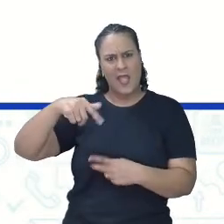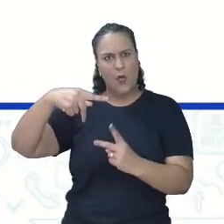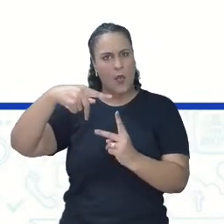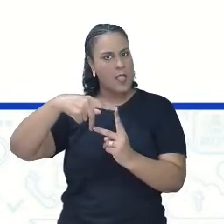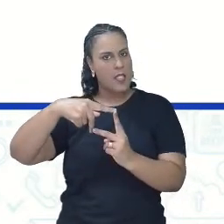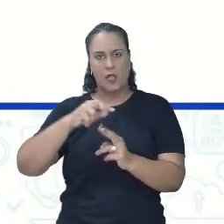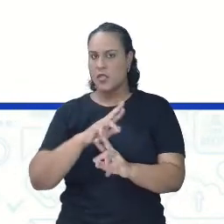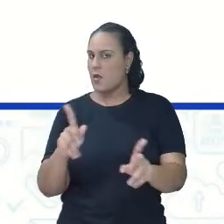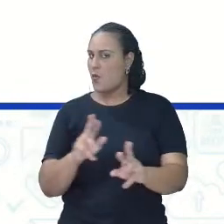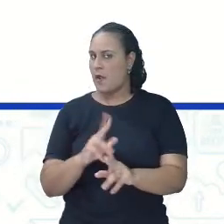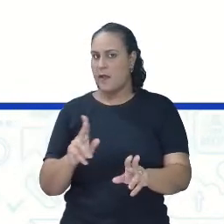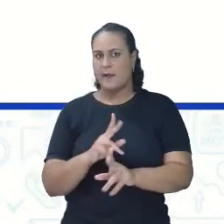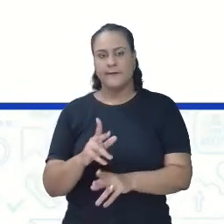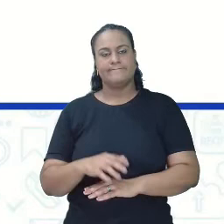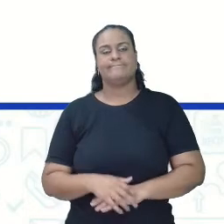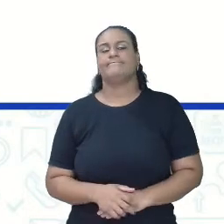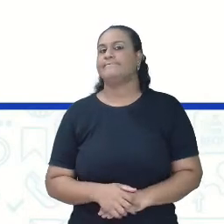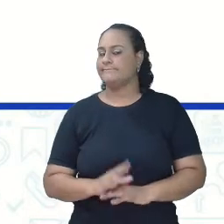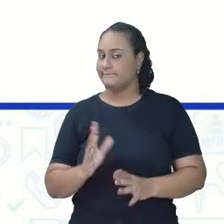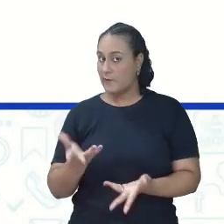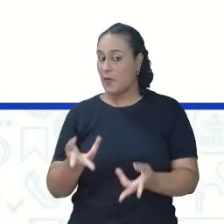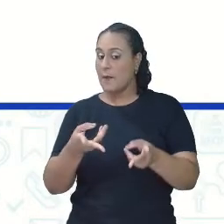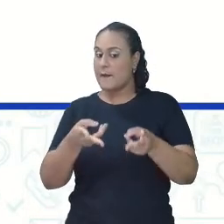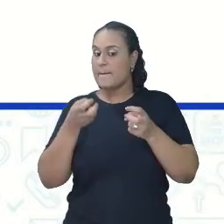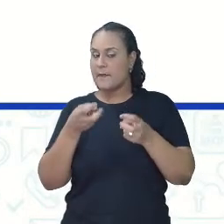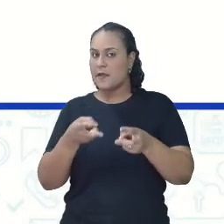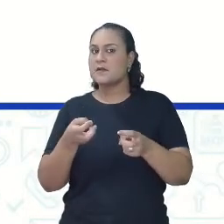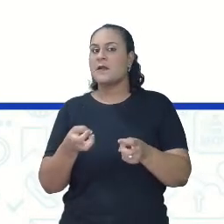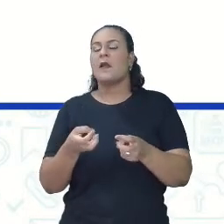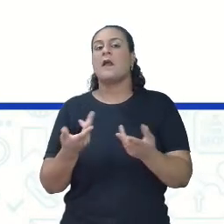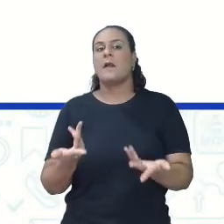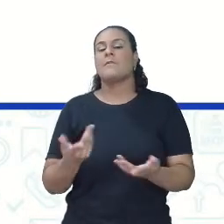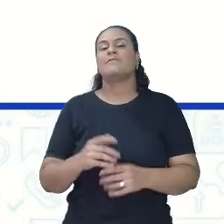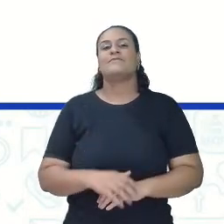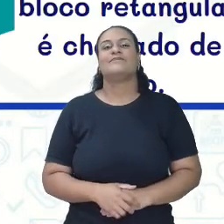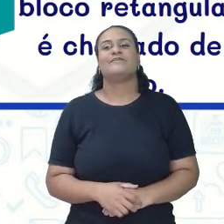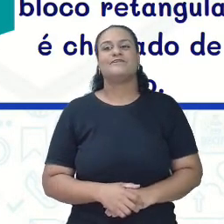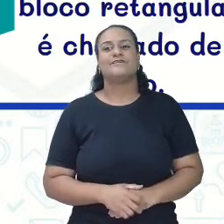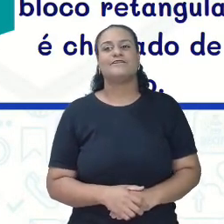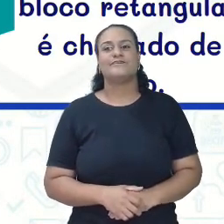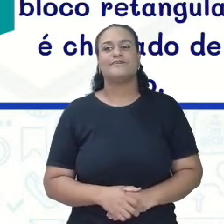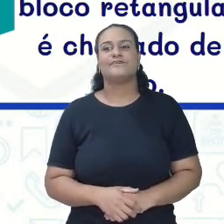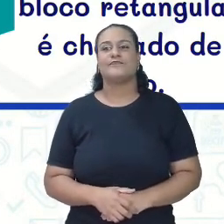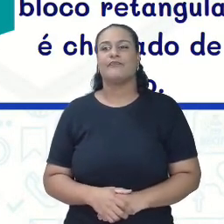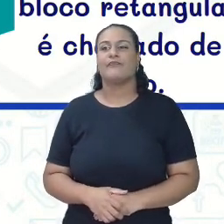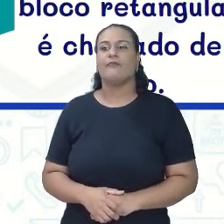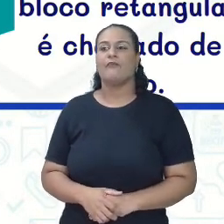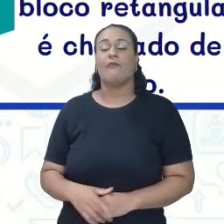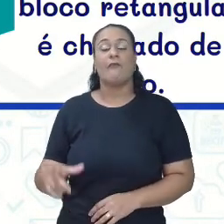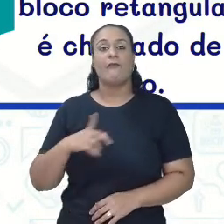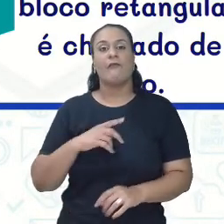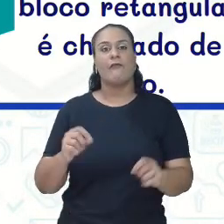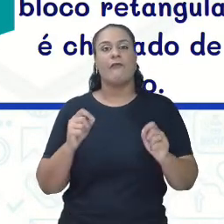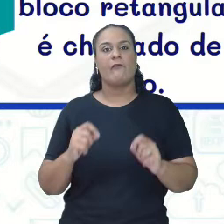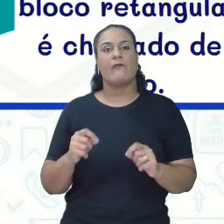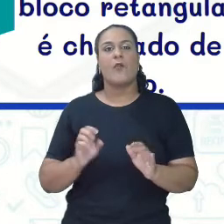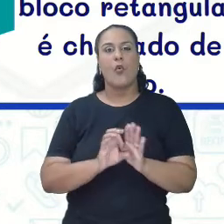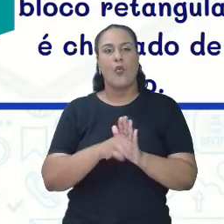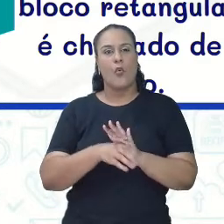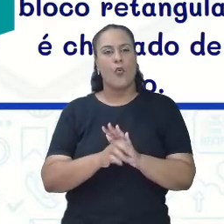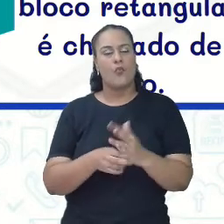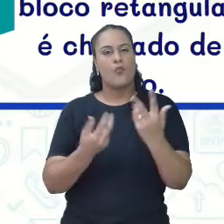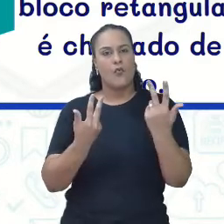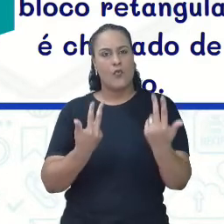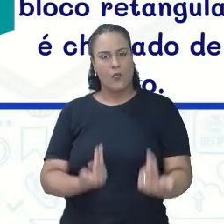Não, professora, né? Então, a gente já começa a perceber esse tipo de comportamento, tá certo? Aqui a gente tem a mesma definição que eu falei